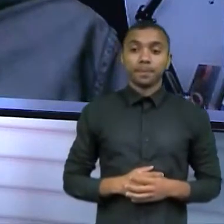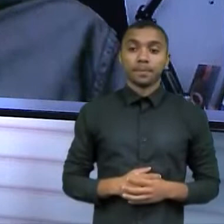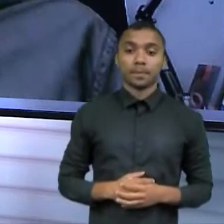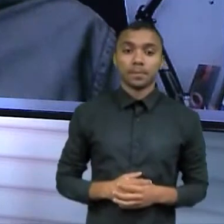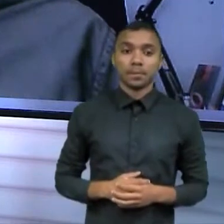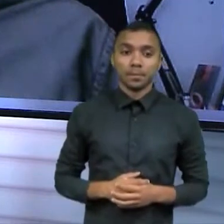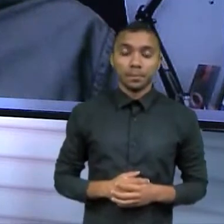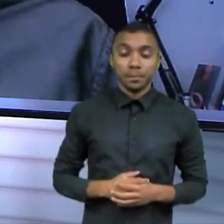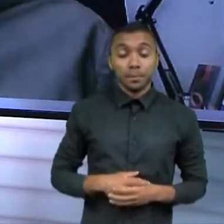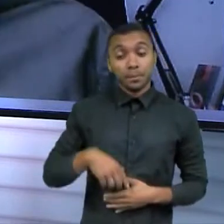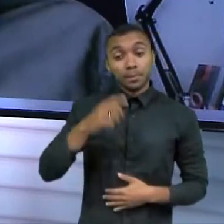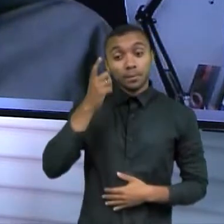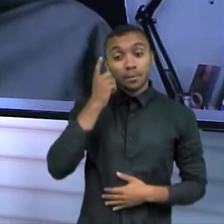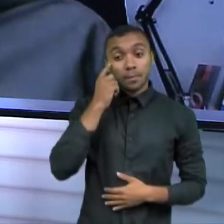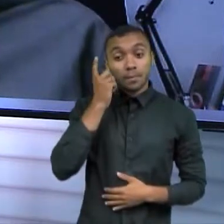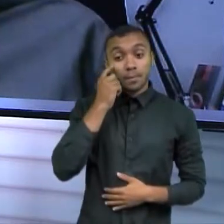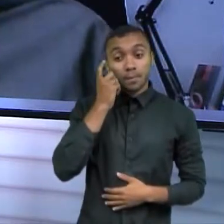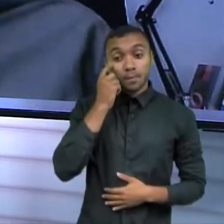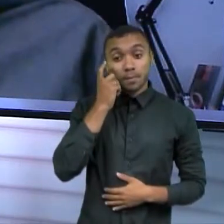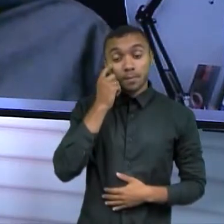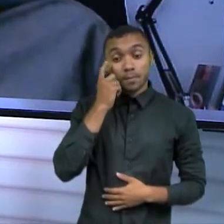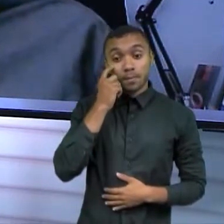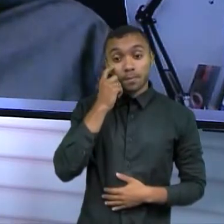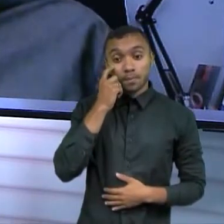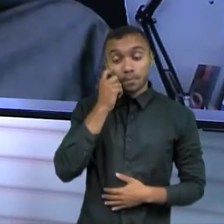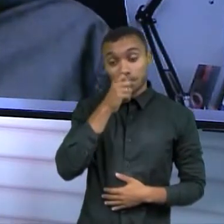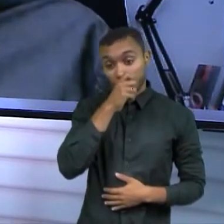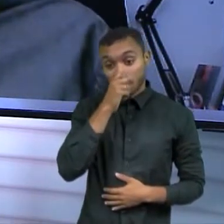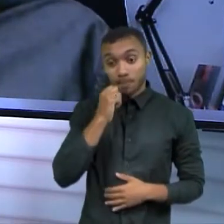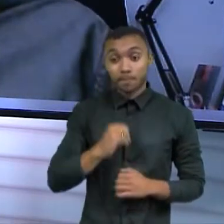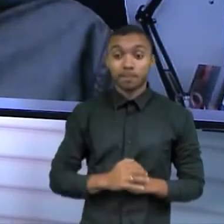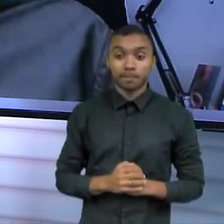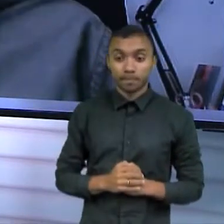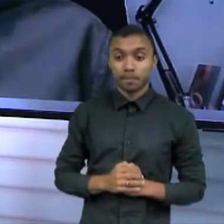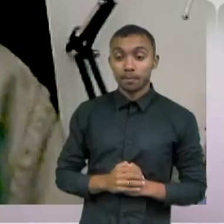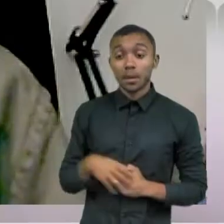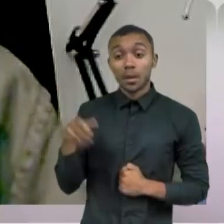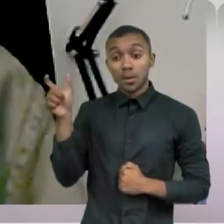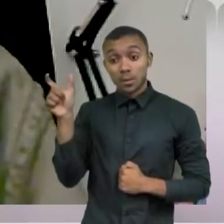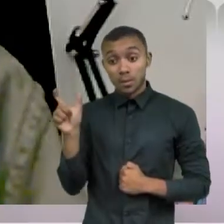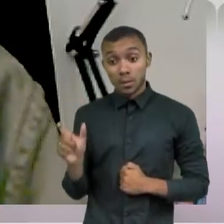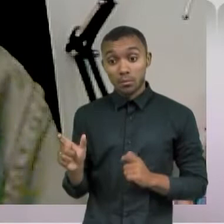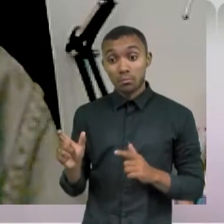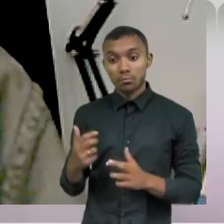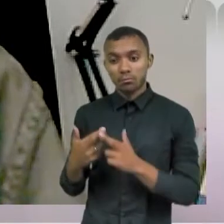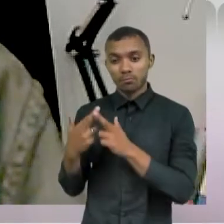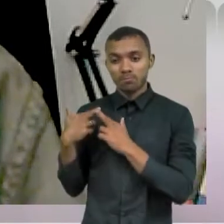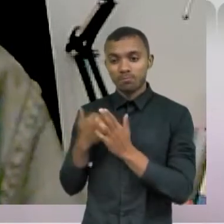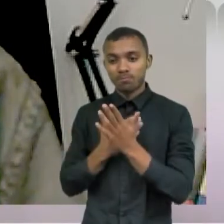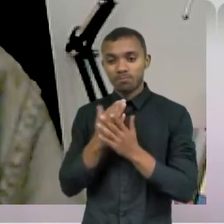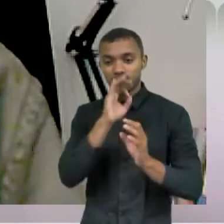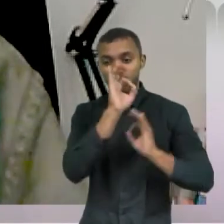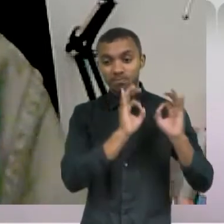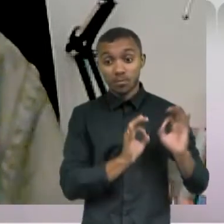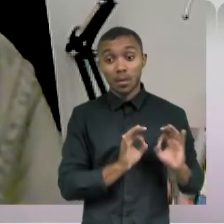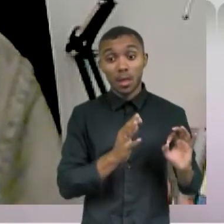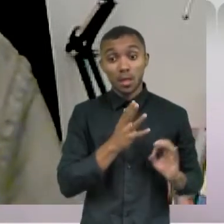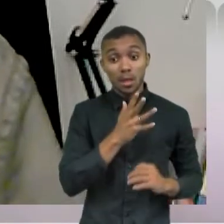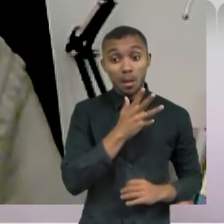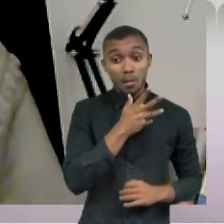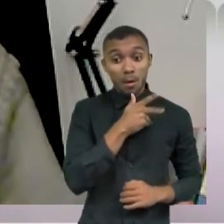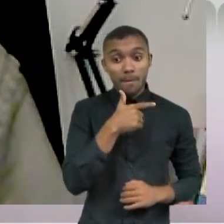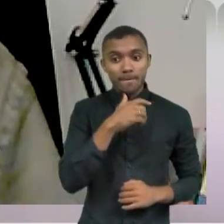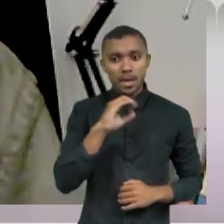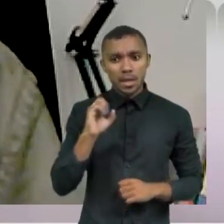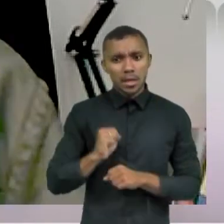perceber, desde que Ratzinger deu origem a esse processo, lá se vão 20 anos, o que